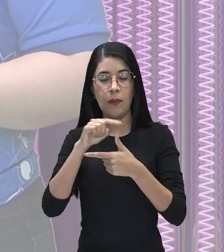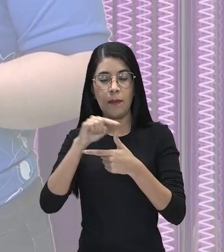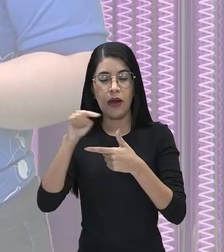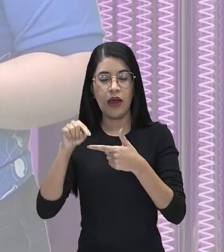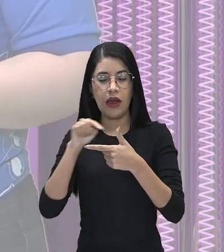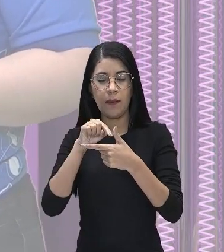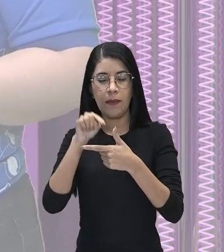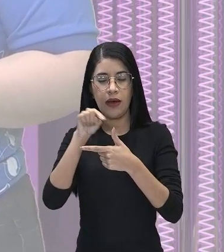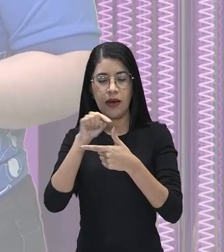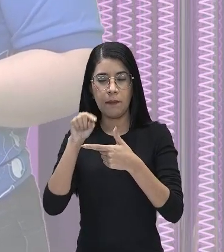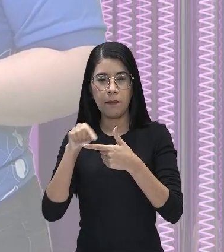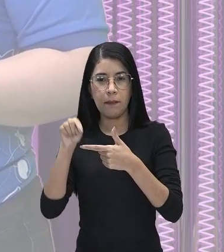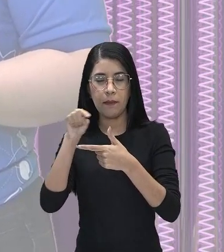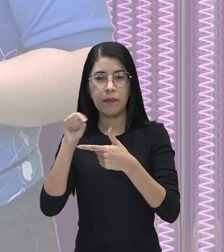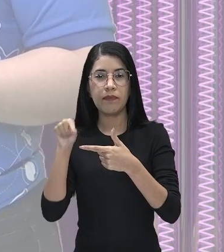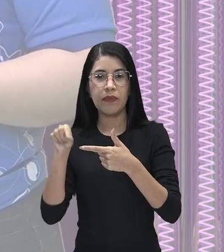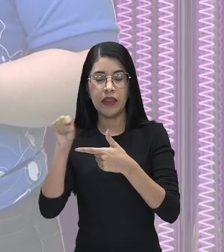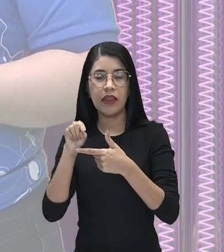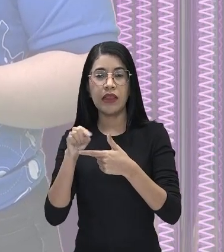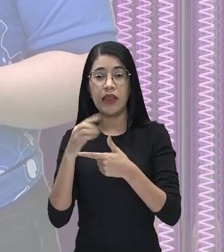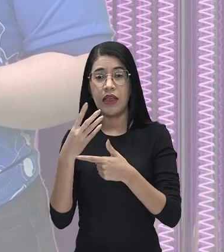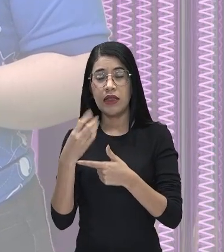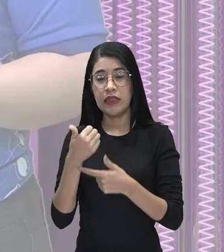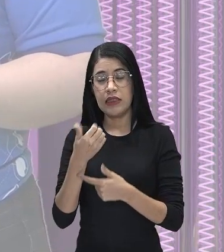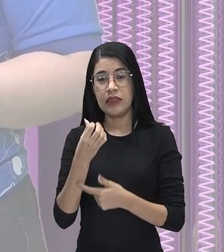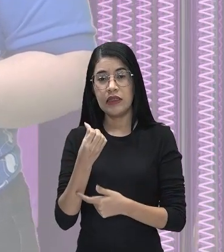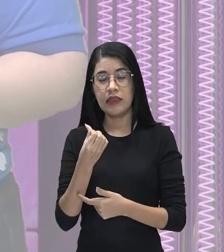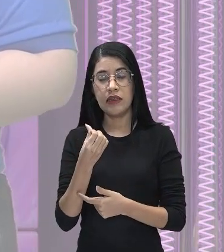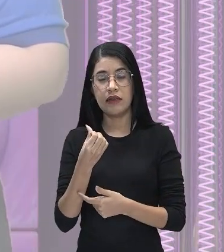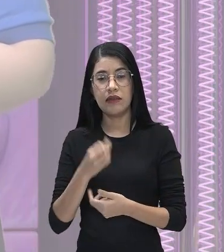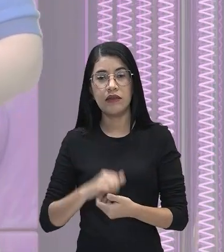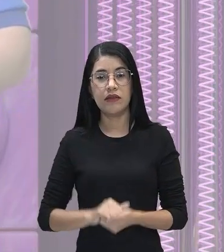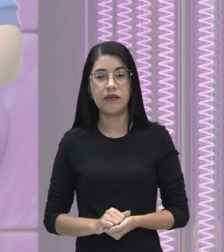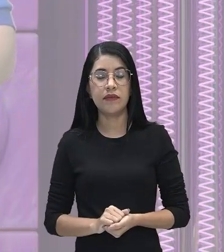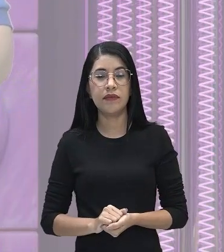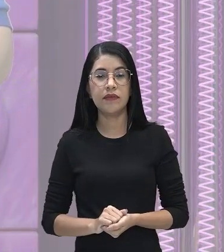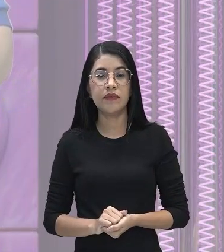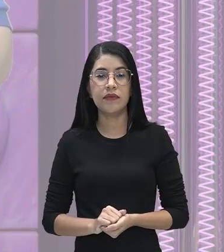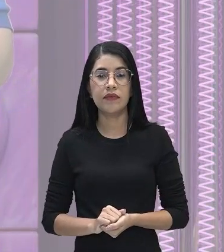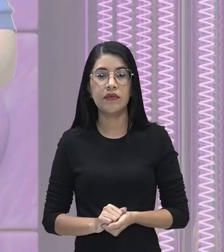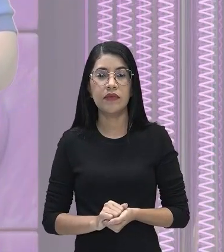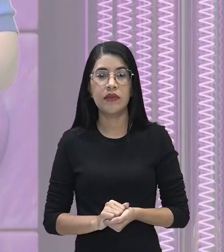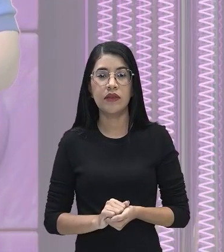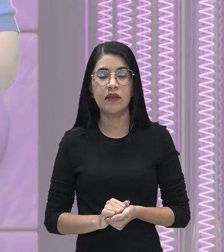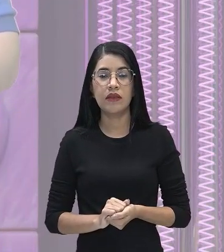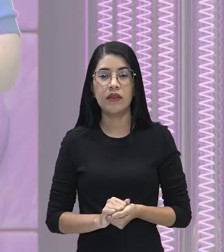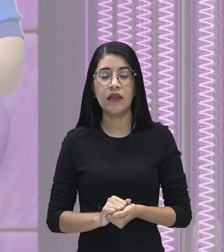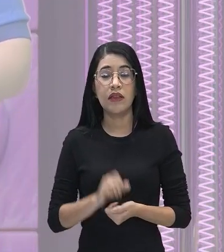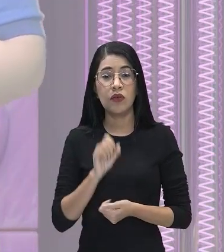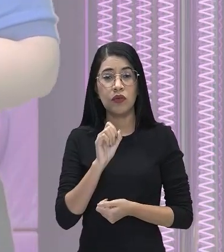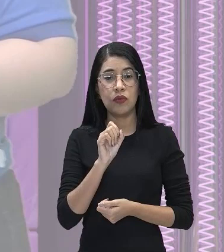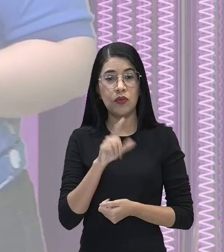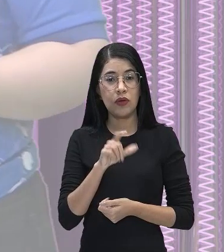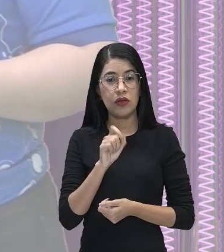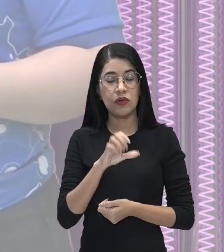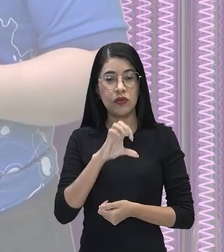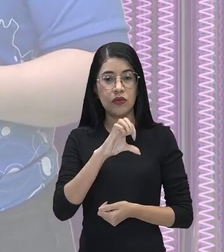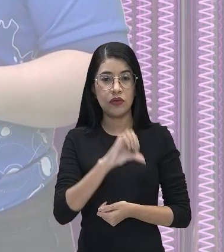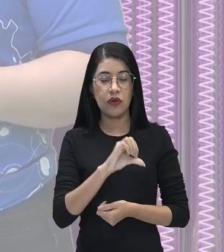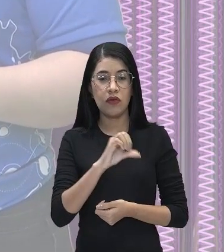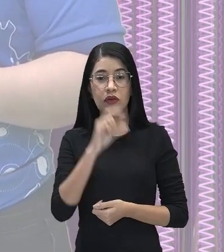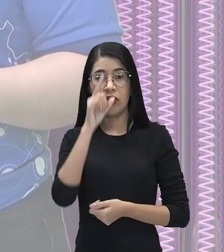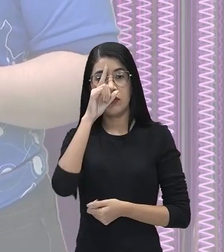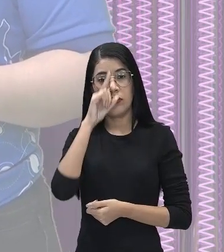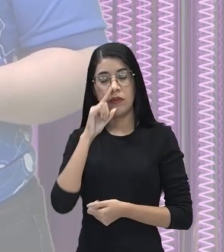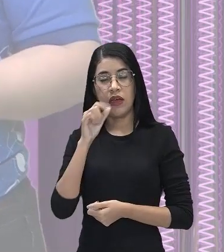um desses quadradinhos, eu ia chegar aí ao número de 16. Então, no quadrado azul tem 9, no quadrado